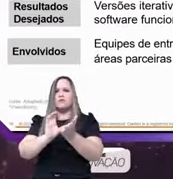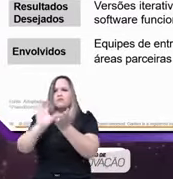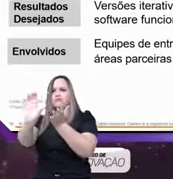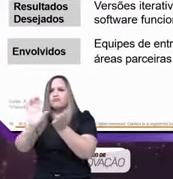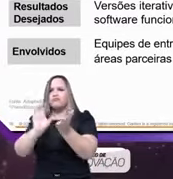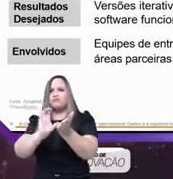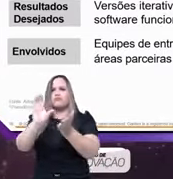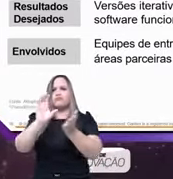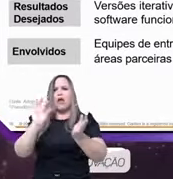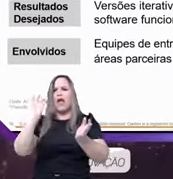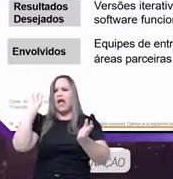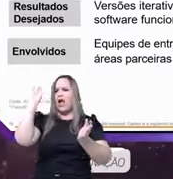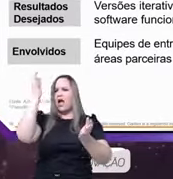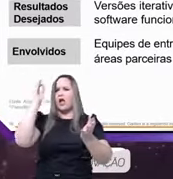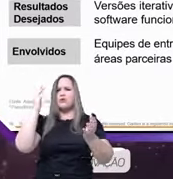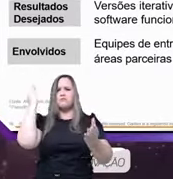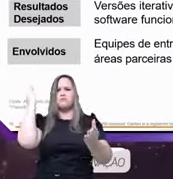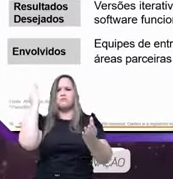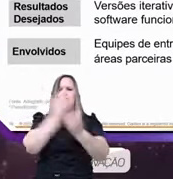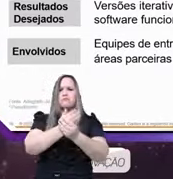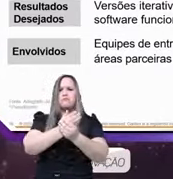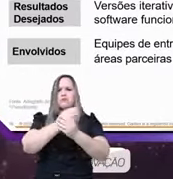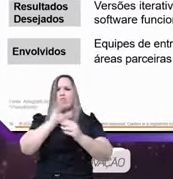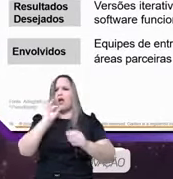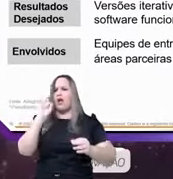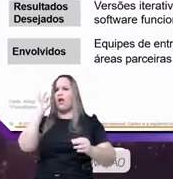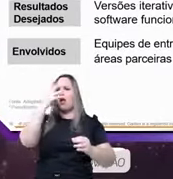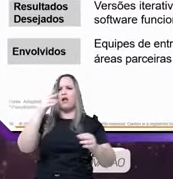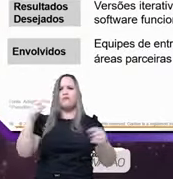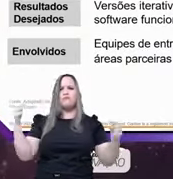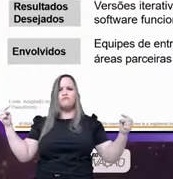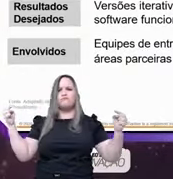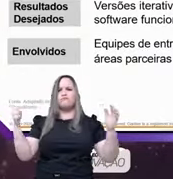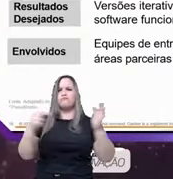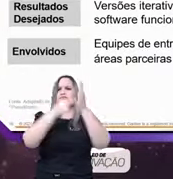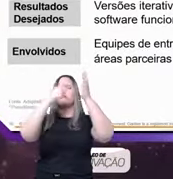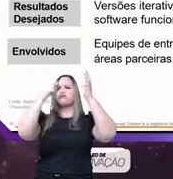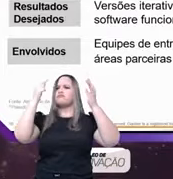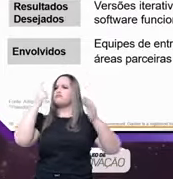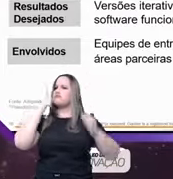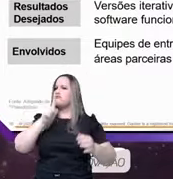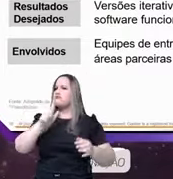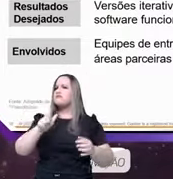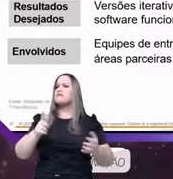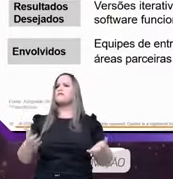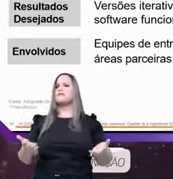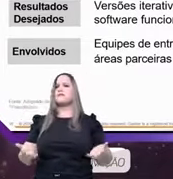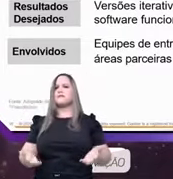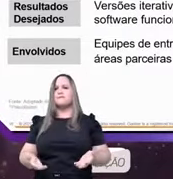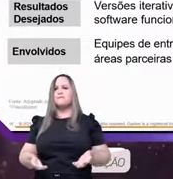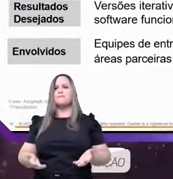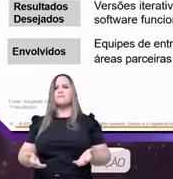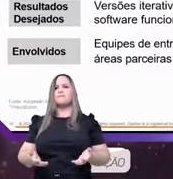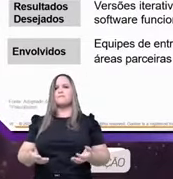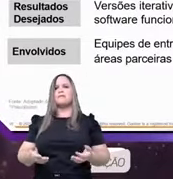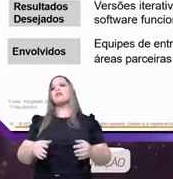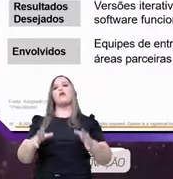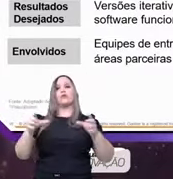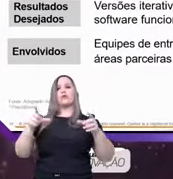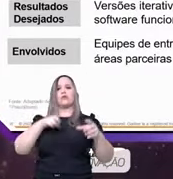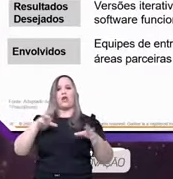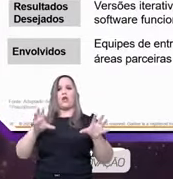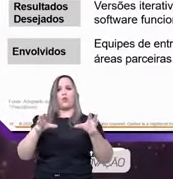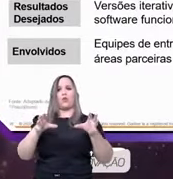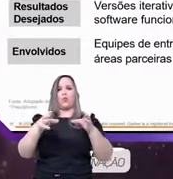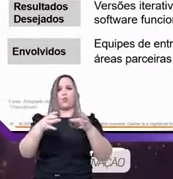processos, com alto impacto. Alto impacto para a sociedade. Quem são os envolvidos quando eu falo em software? A equipe de software, quem está desenvolvendo